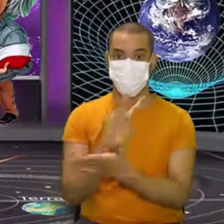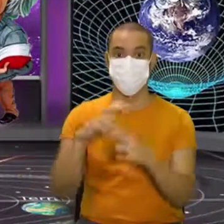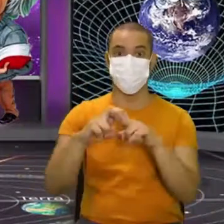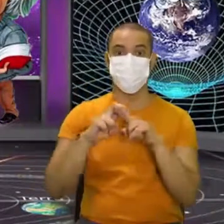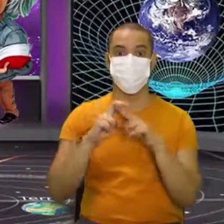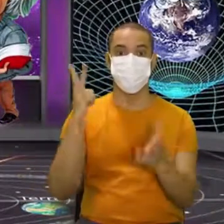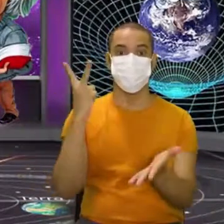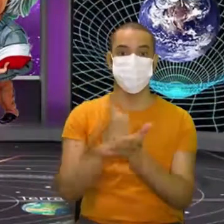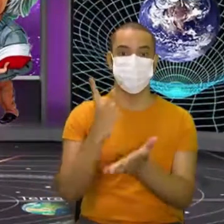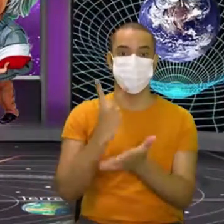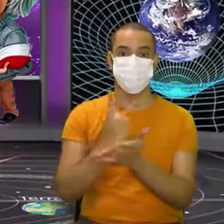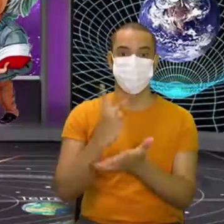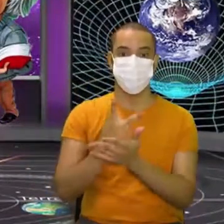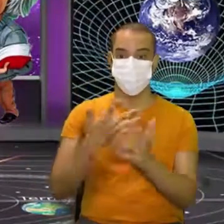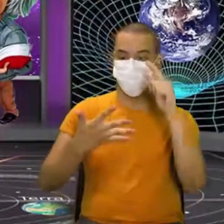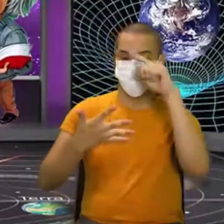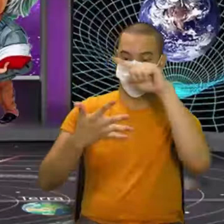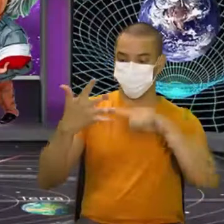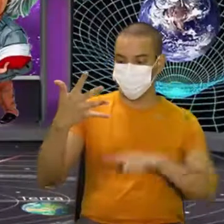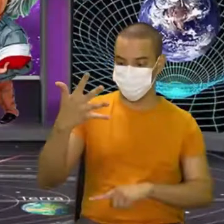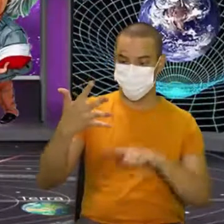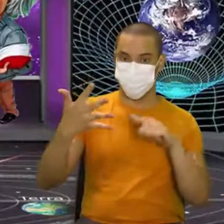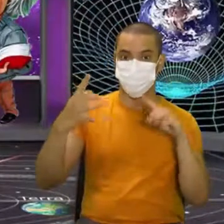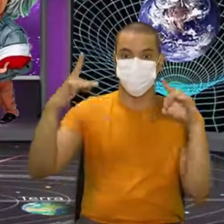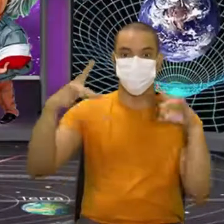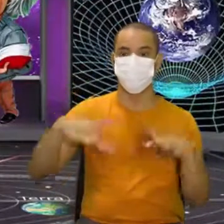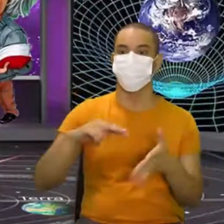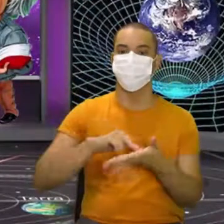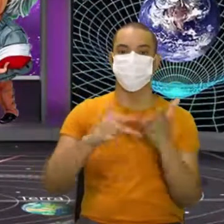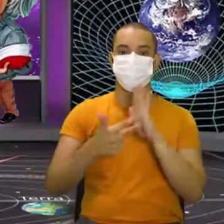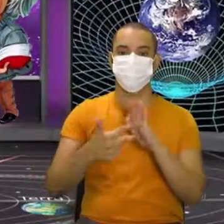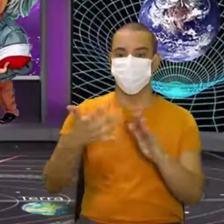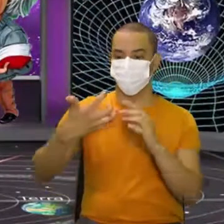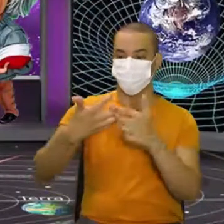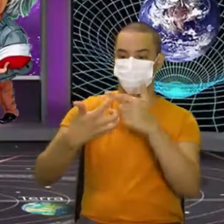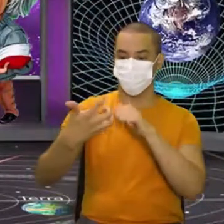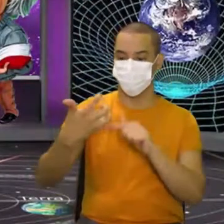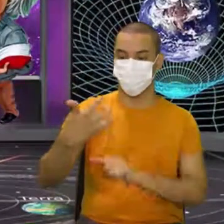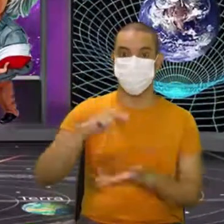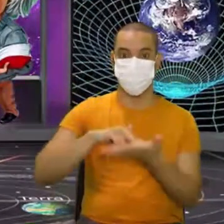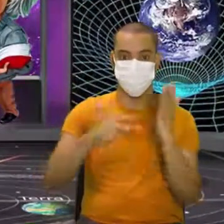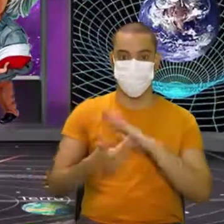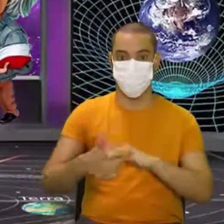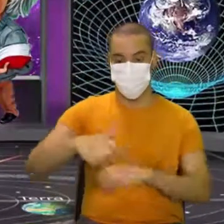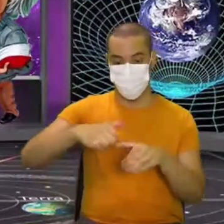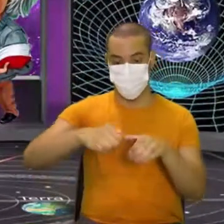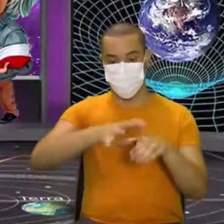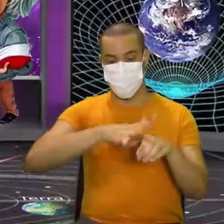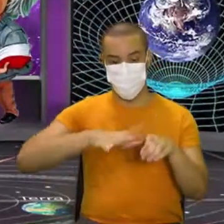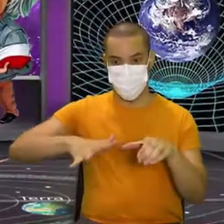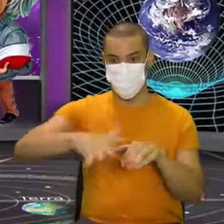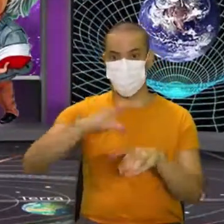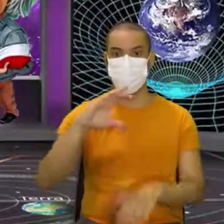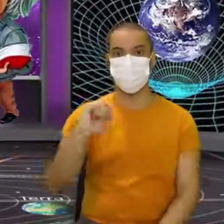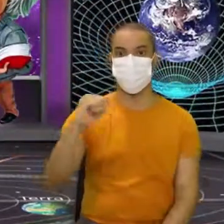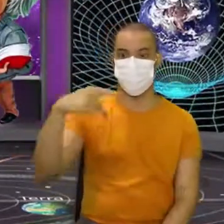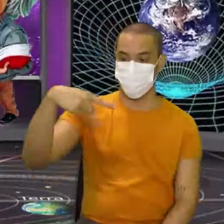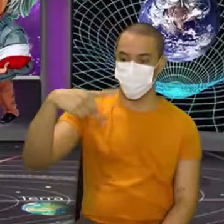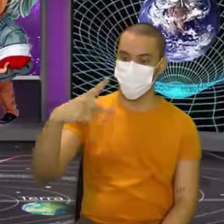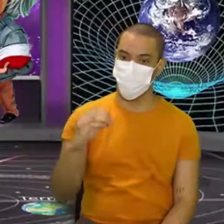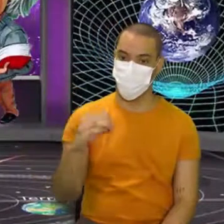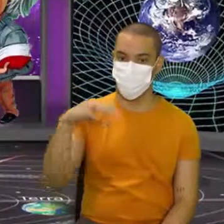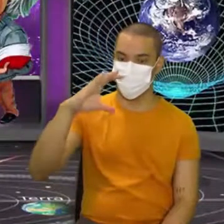os o restante né dos dedos da mão indica um campo magnético e aqui o que que eu faço